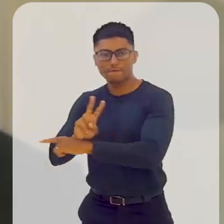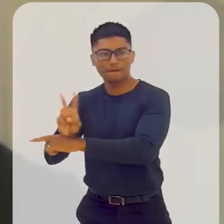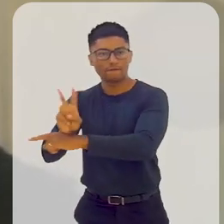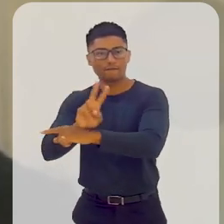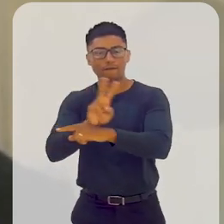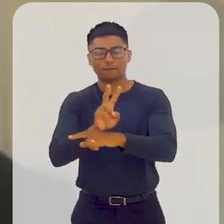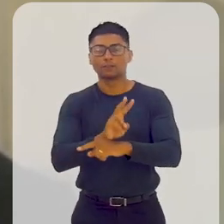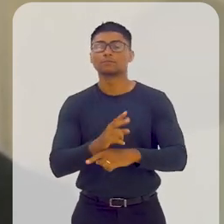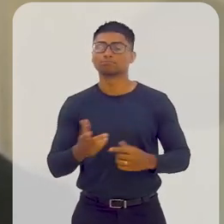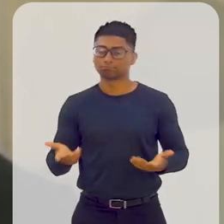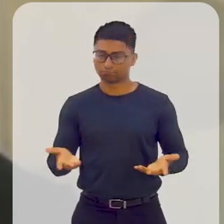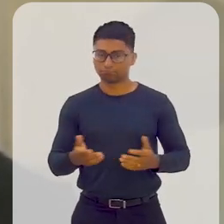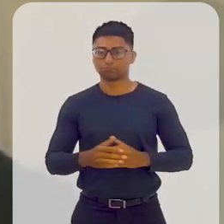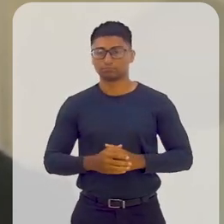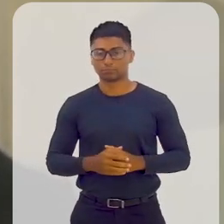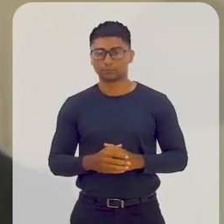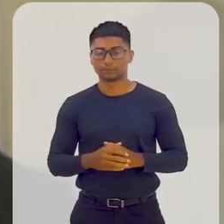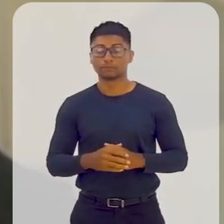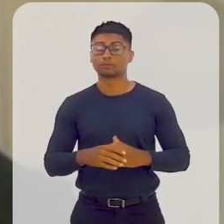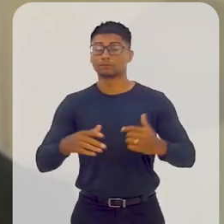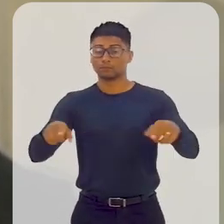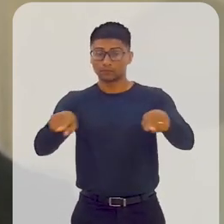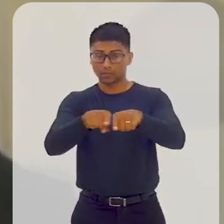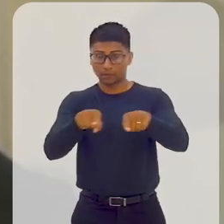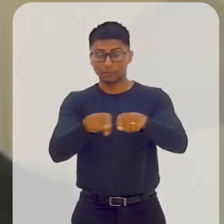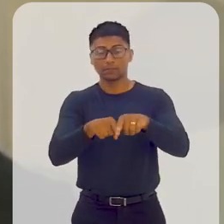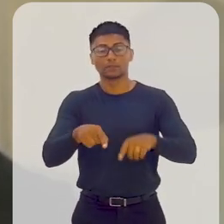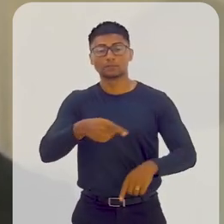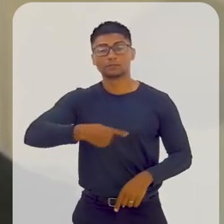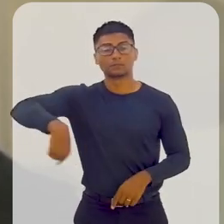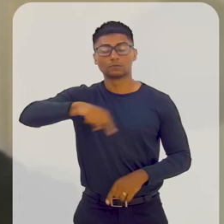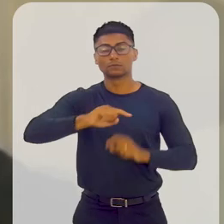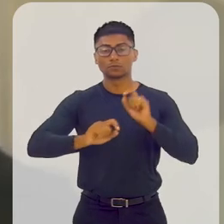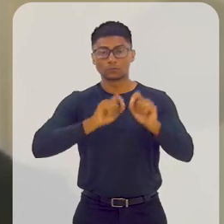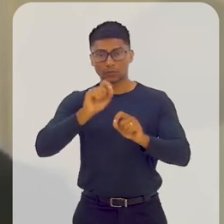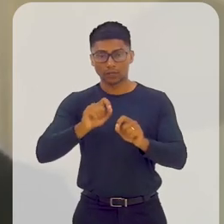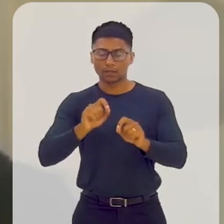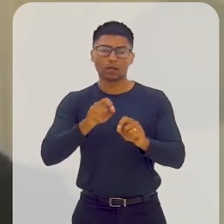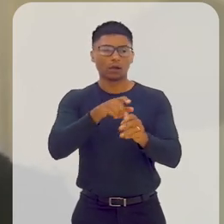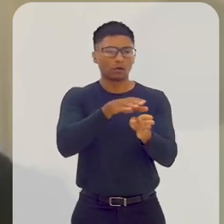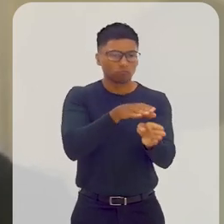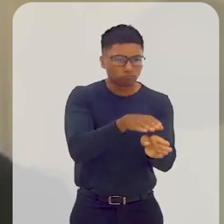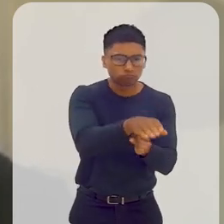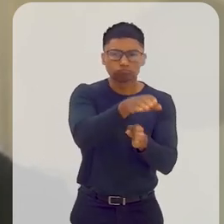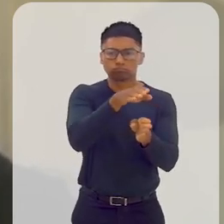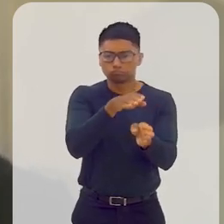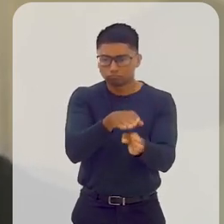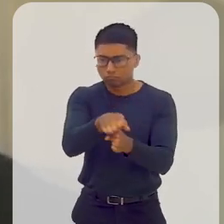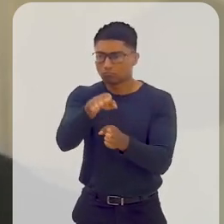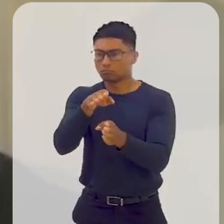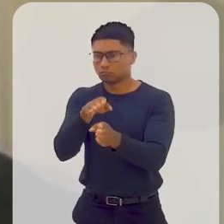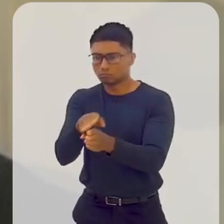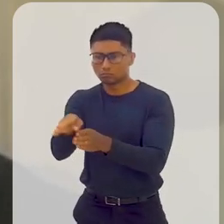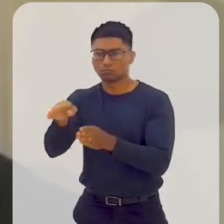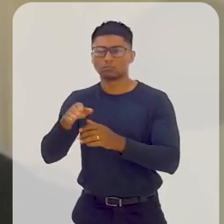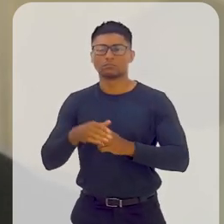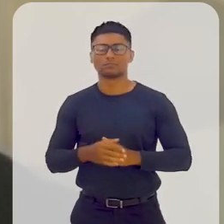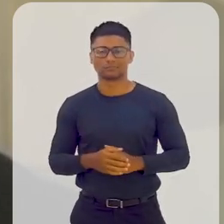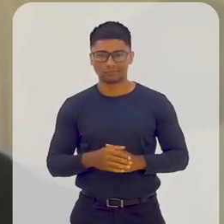Como todos os conselhos de classe, mas também somos órgão de orientação e órgão